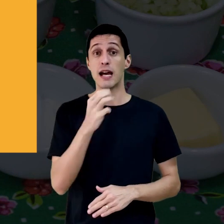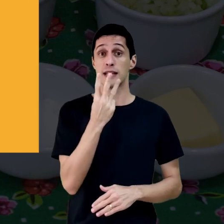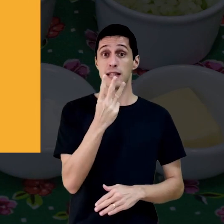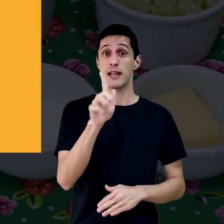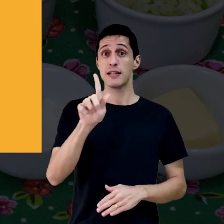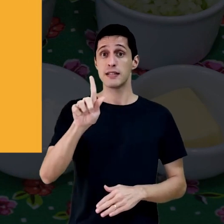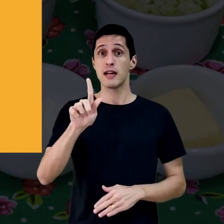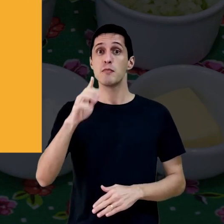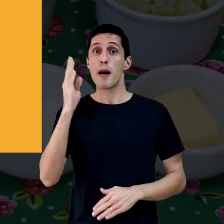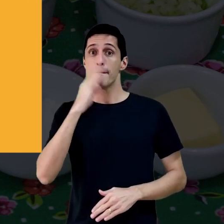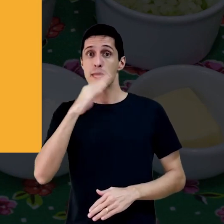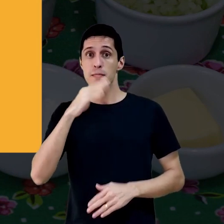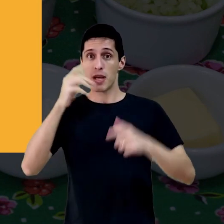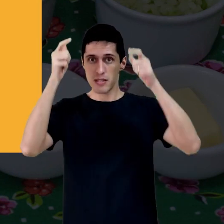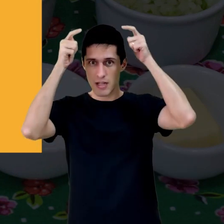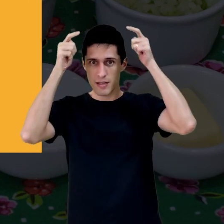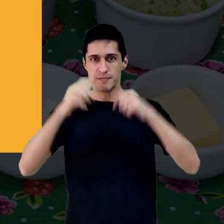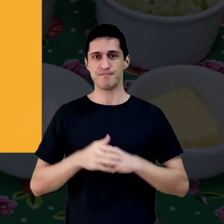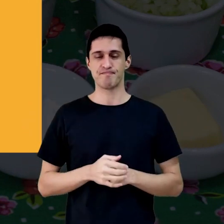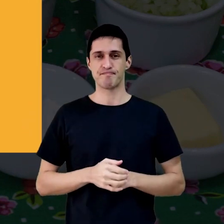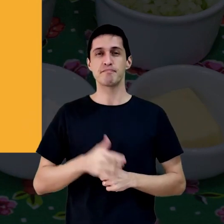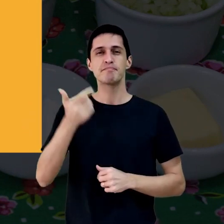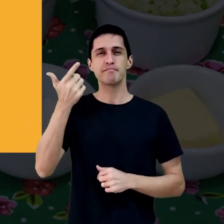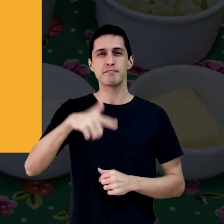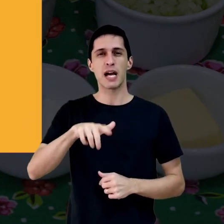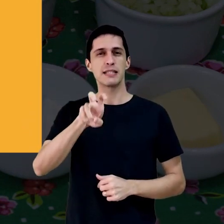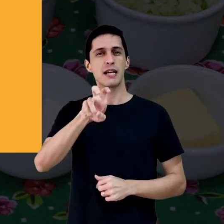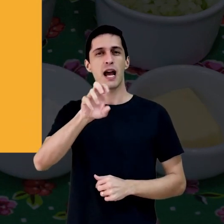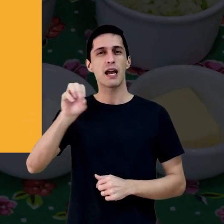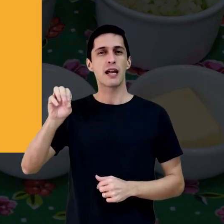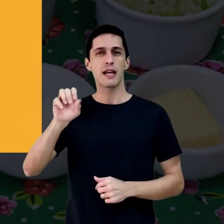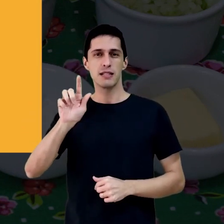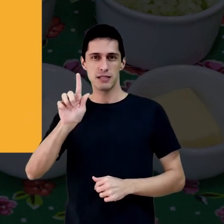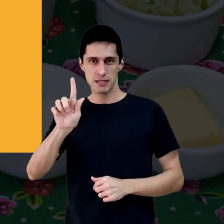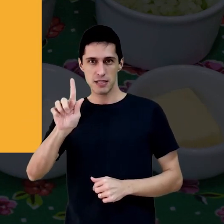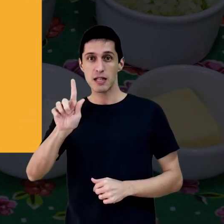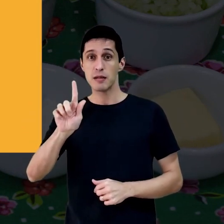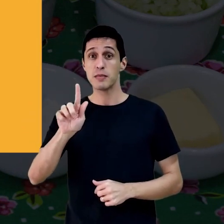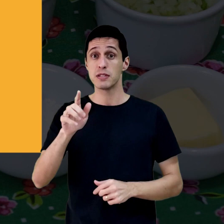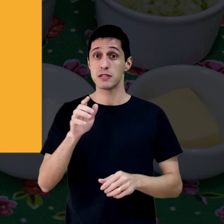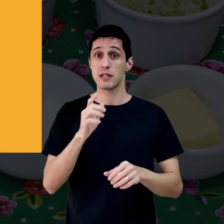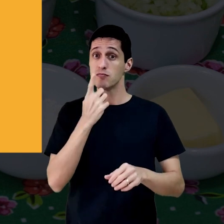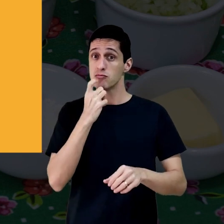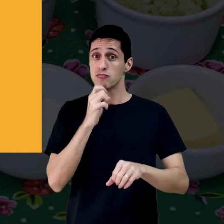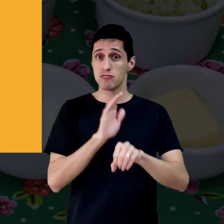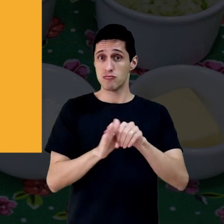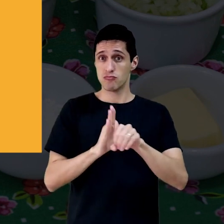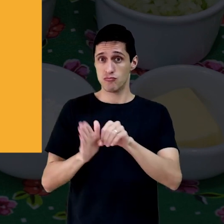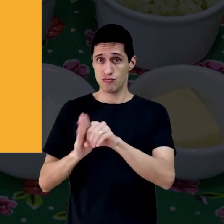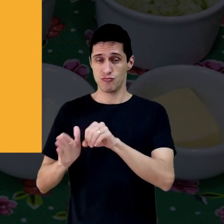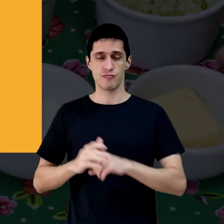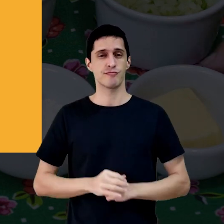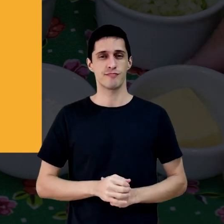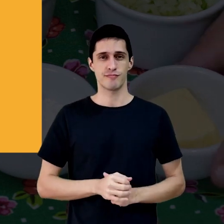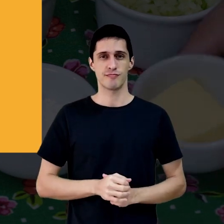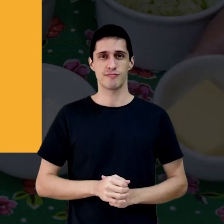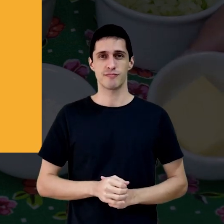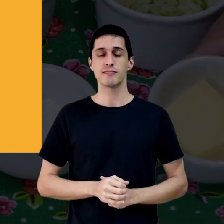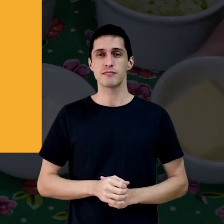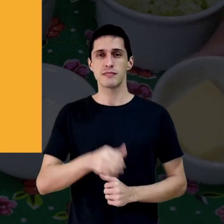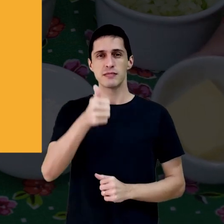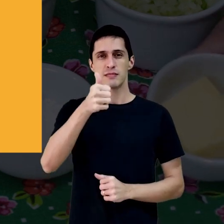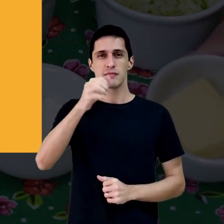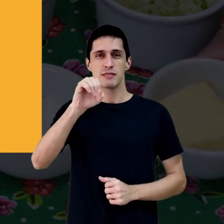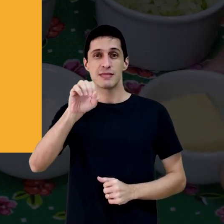vamos precisar 500 gramas de tomate, que é equivalente a 6 tomates médios,